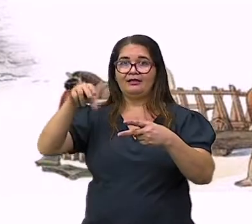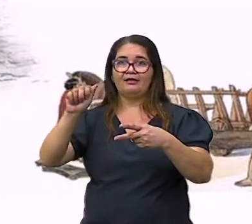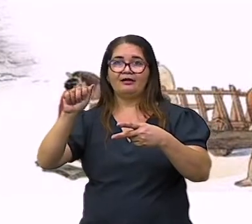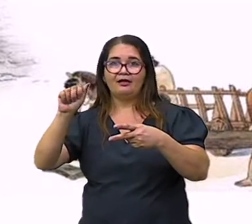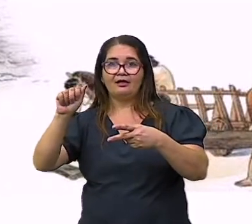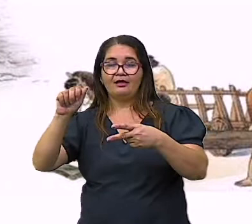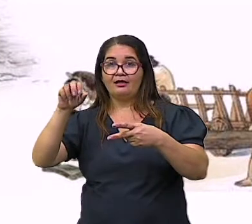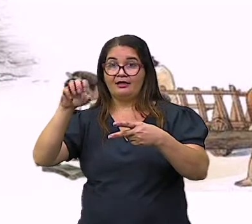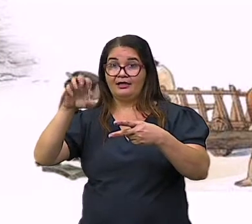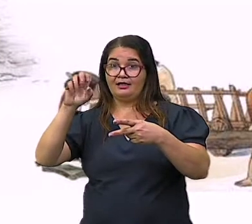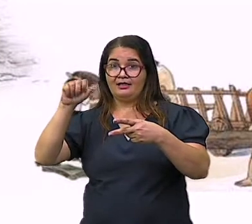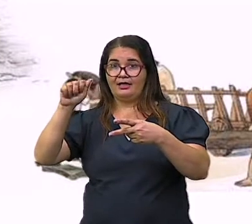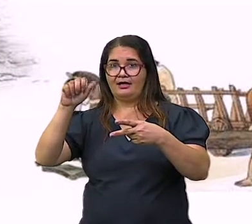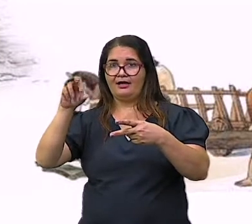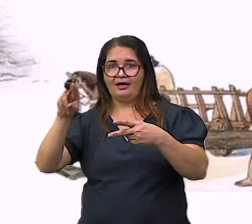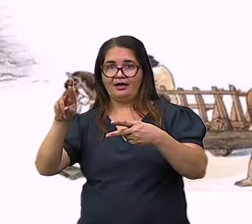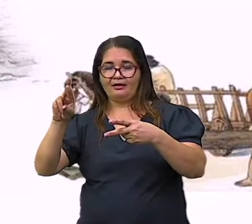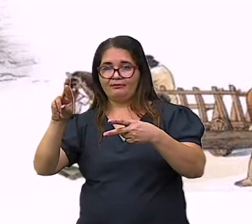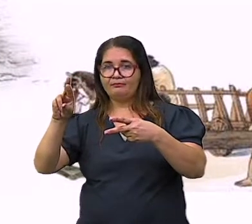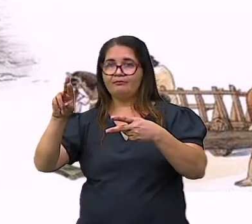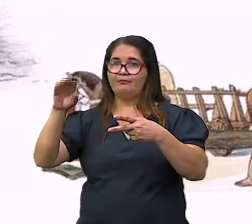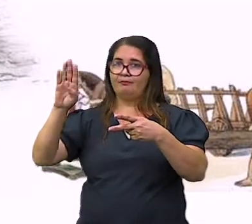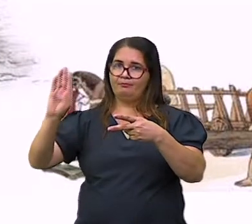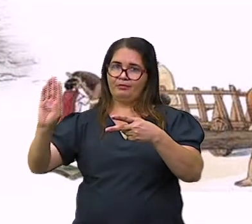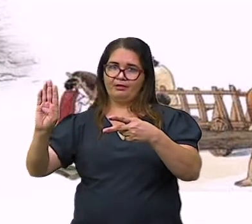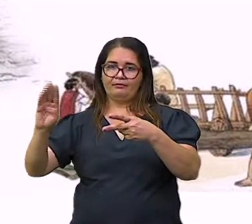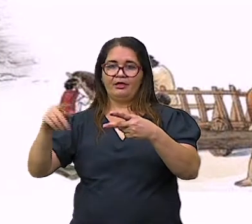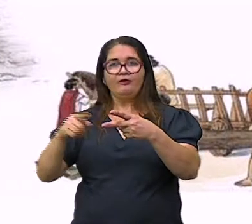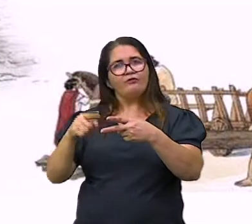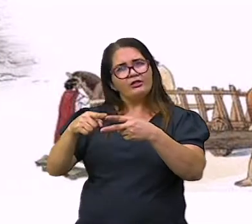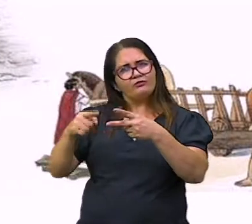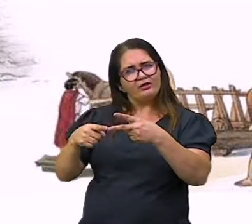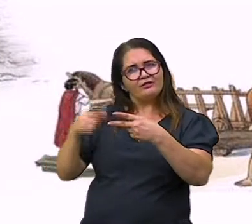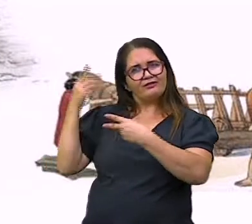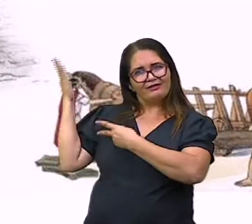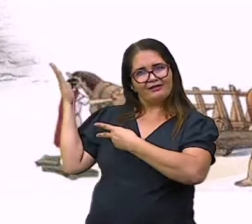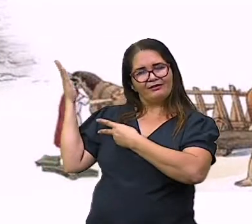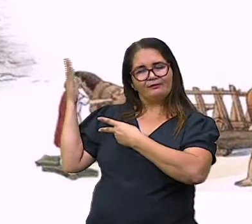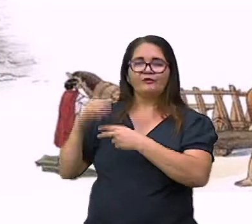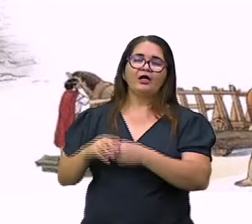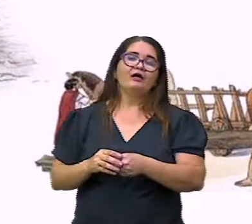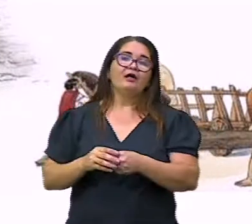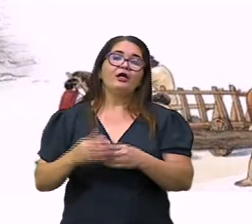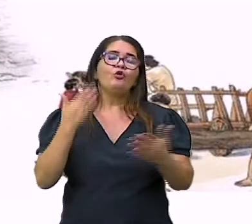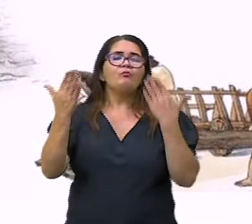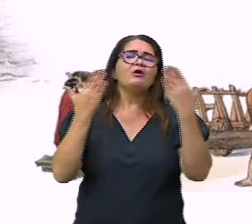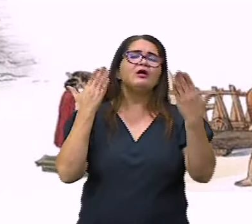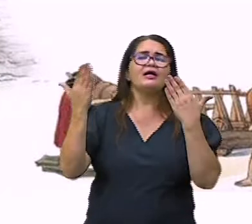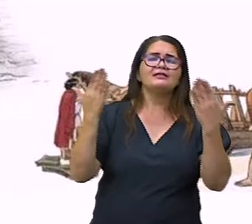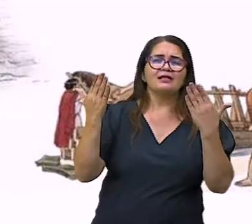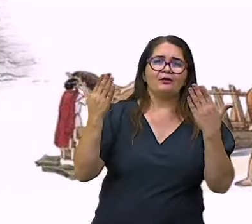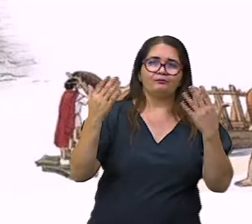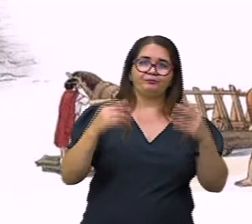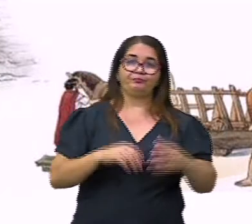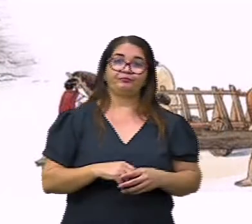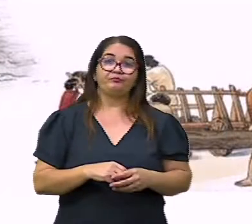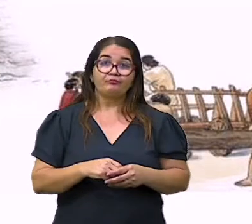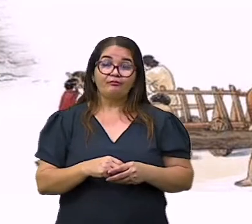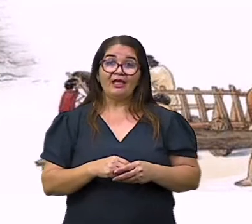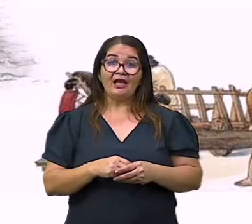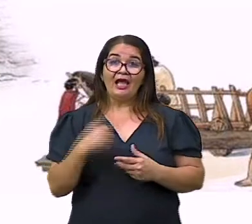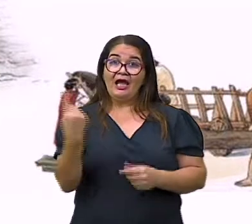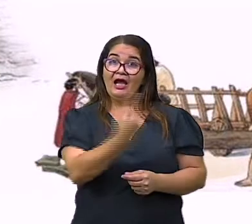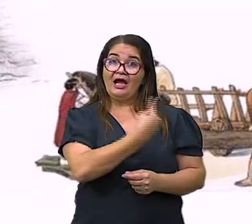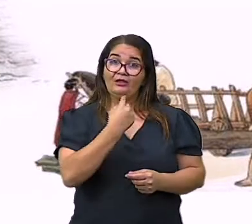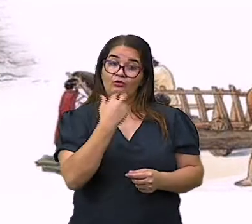o português de Portugal e o português do Brasil, com as suas assimilações